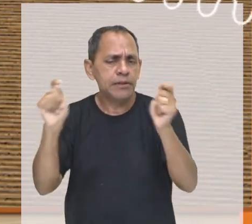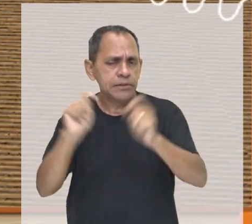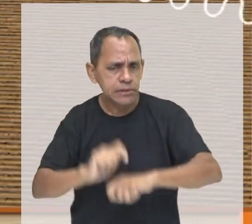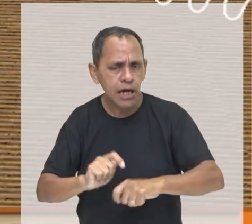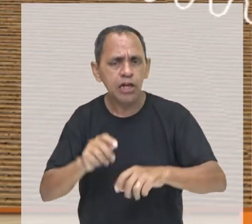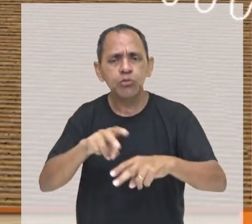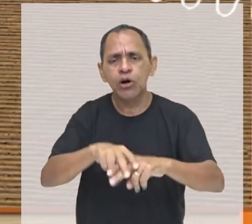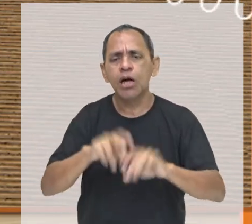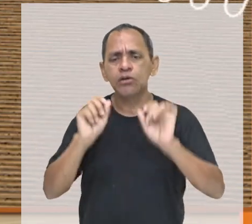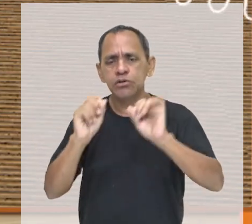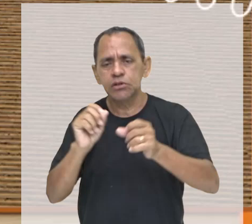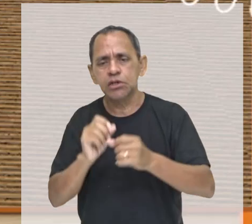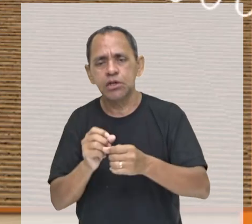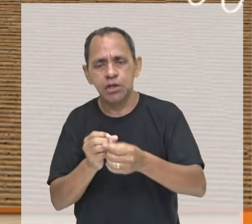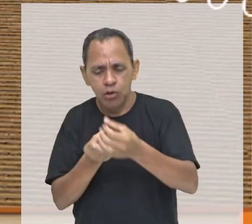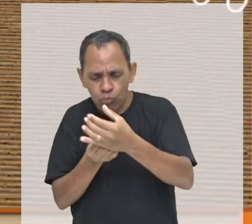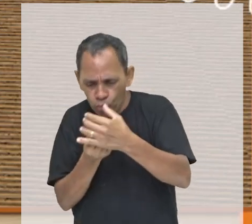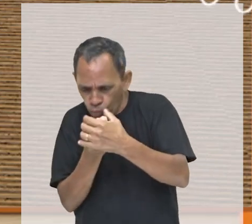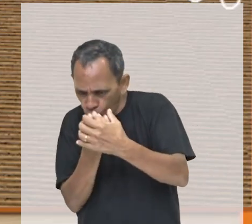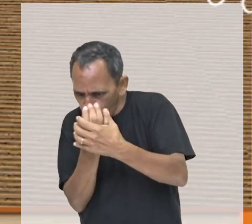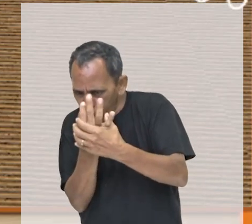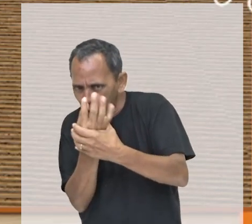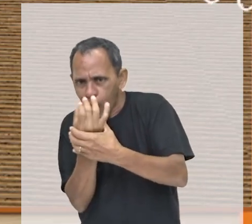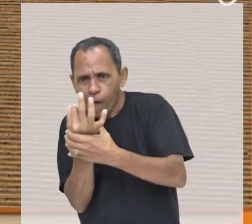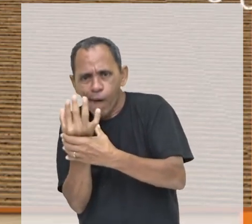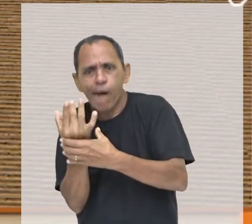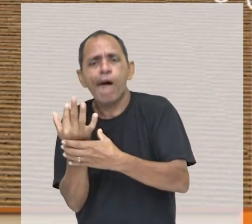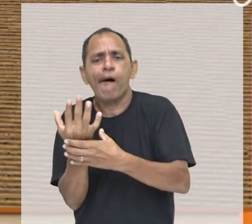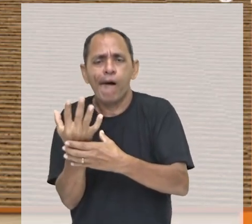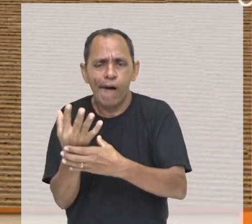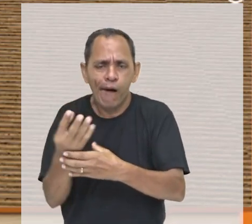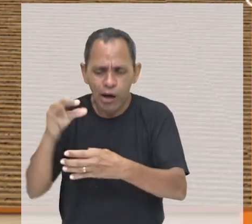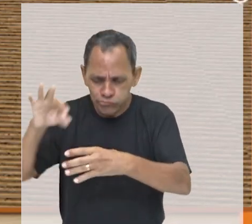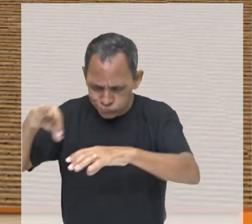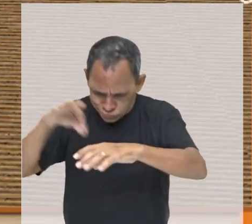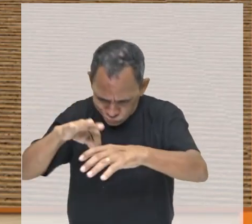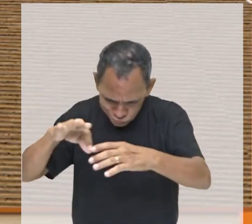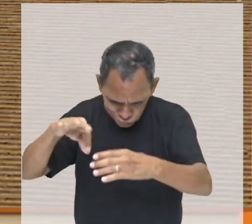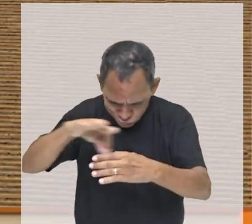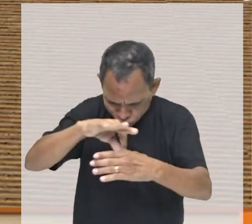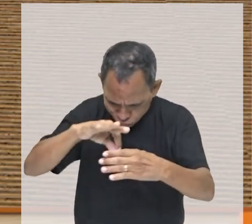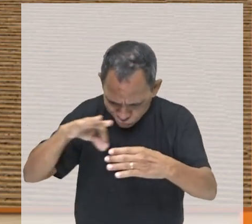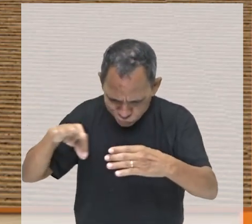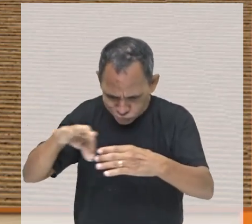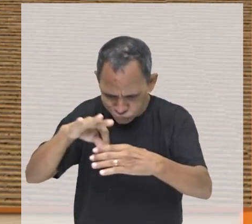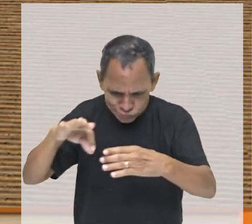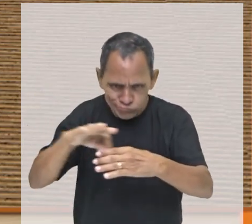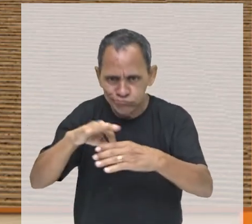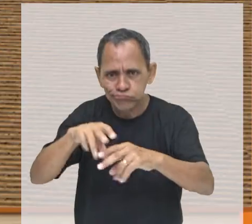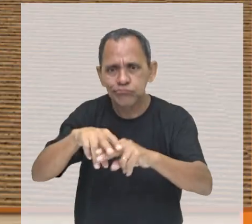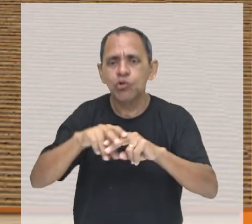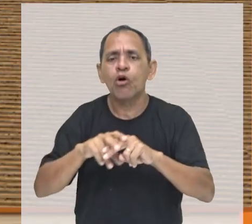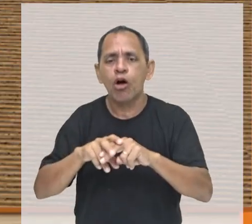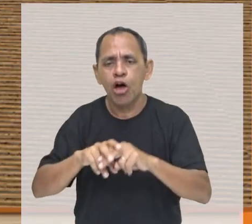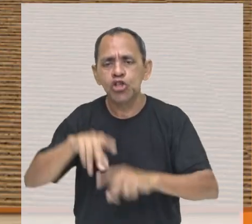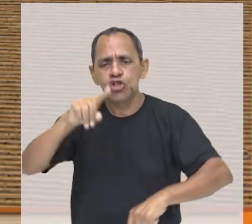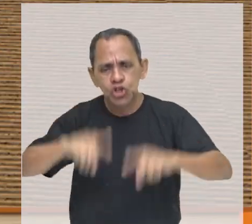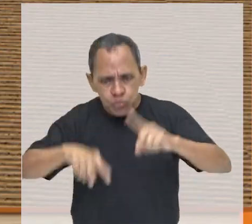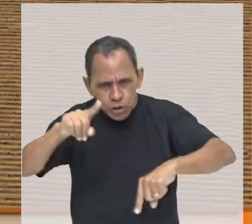cultivo, através de todo esses esses maquinários que acabam